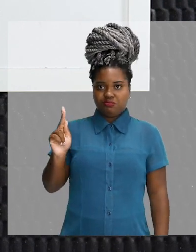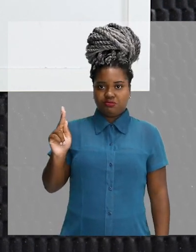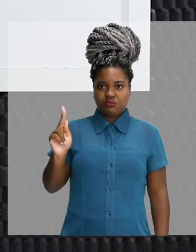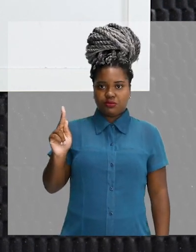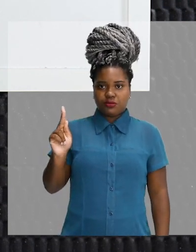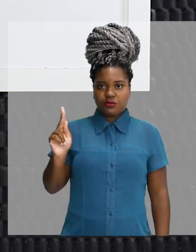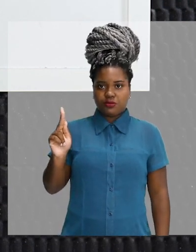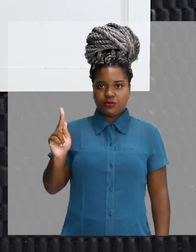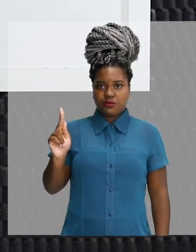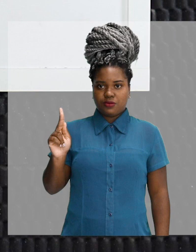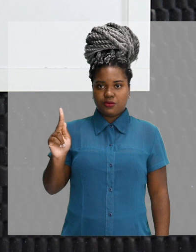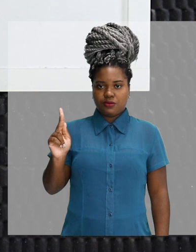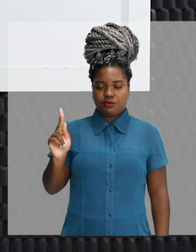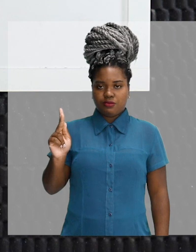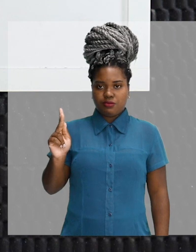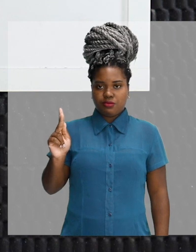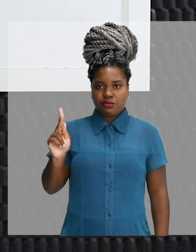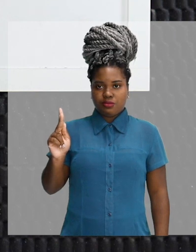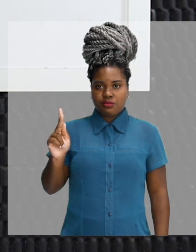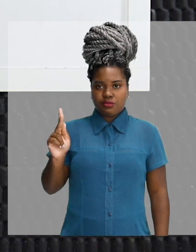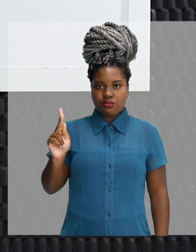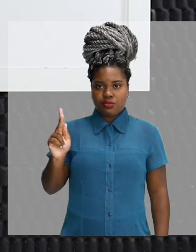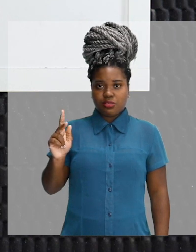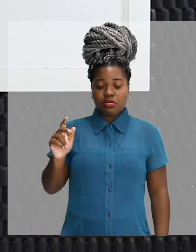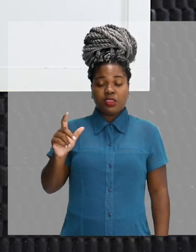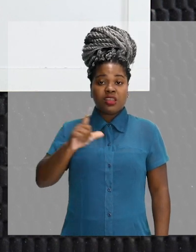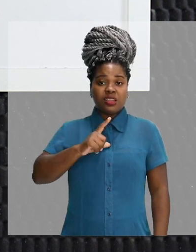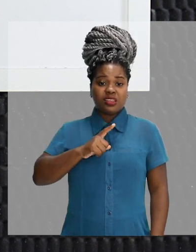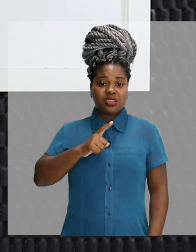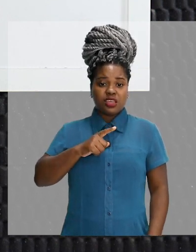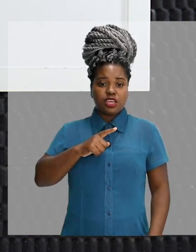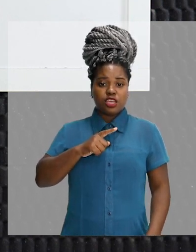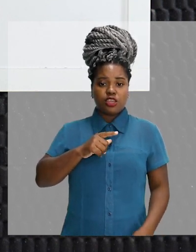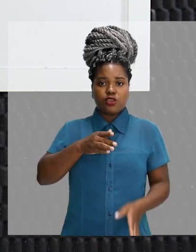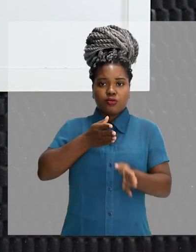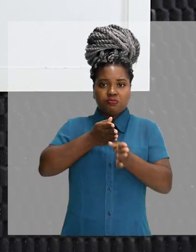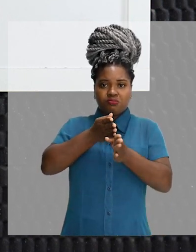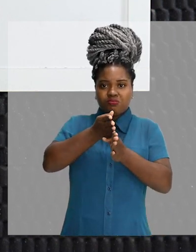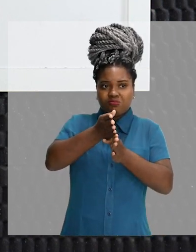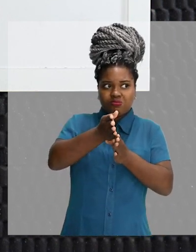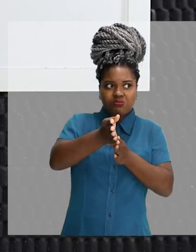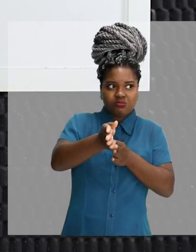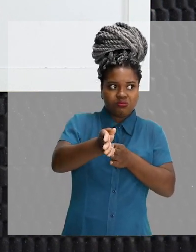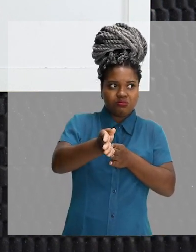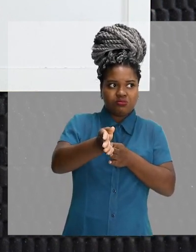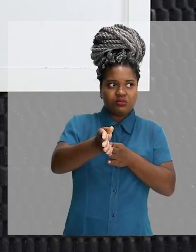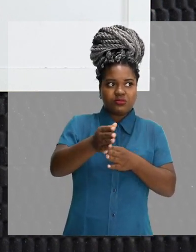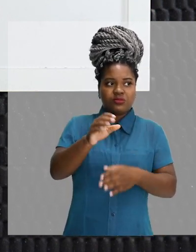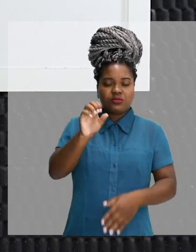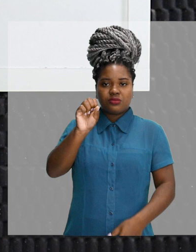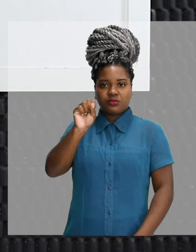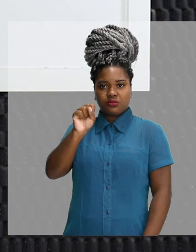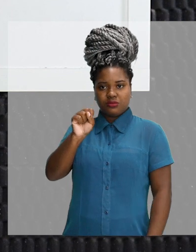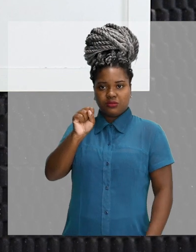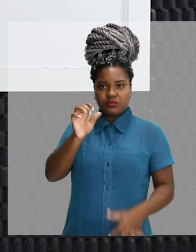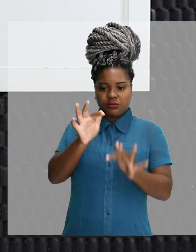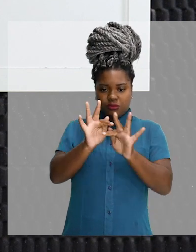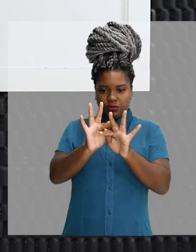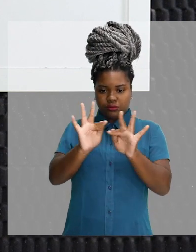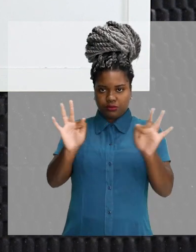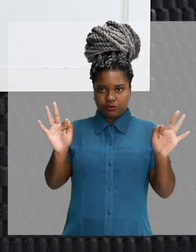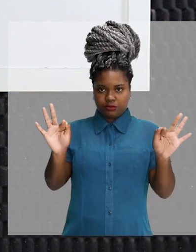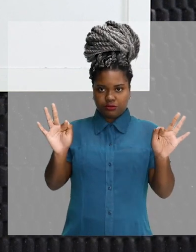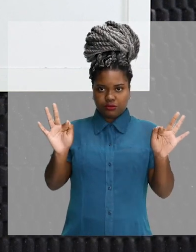ok? E vai se movimentar numa trajetória retilínea, descrevendo, né, a função